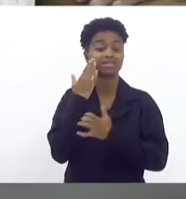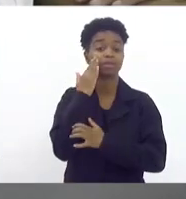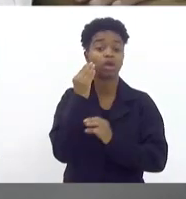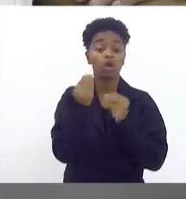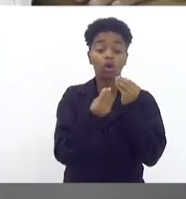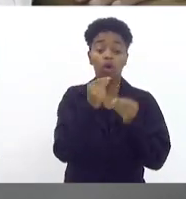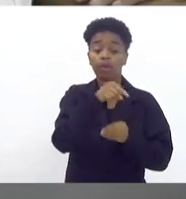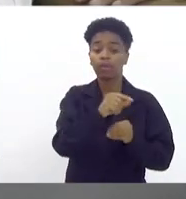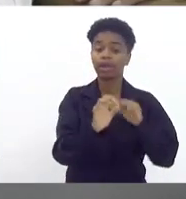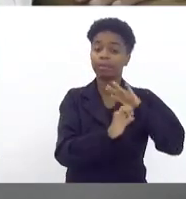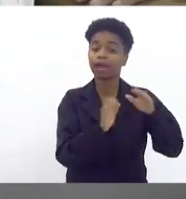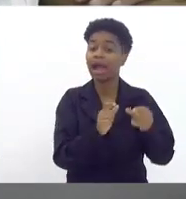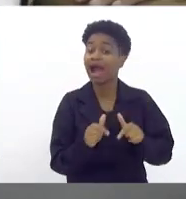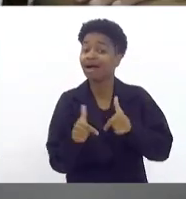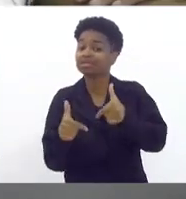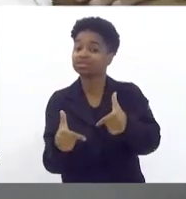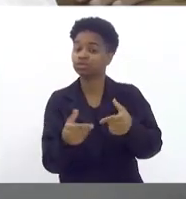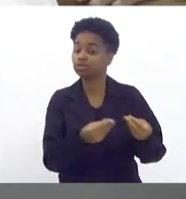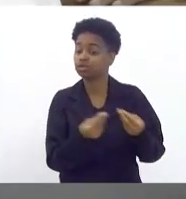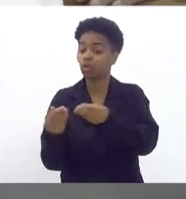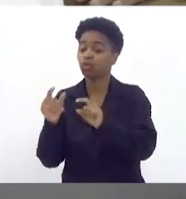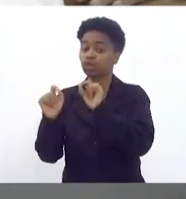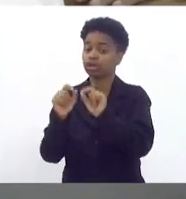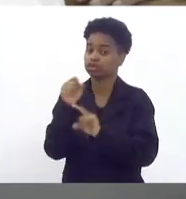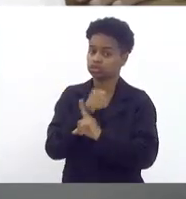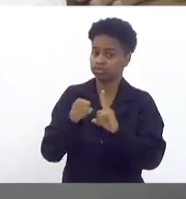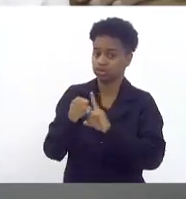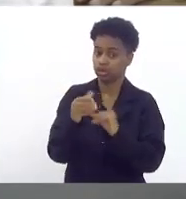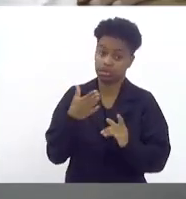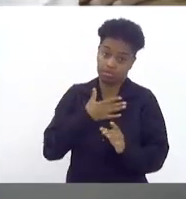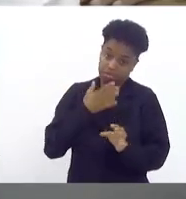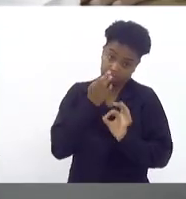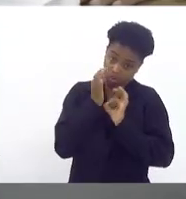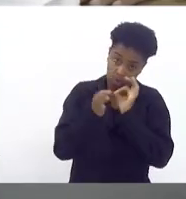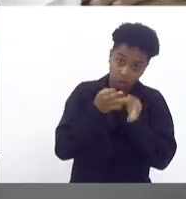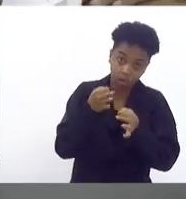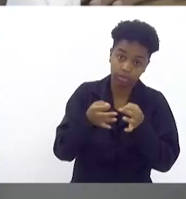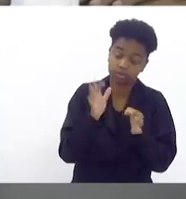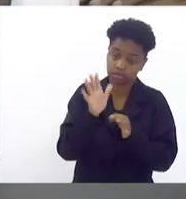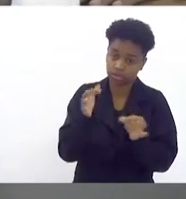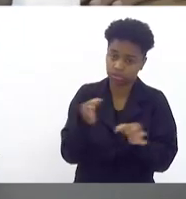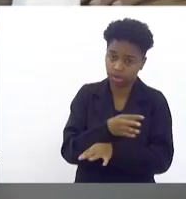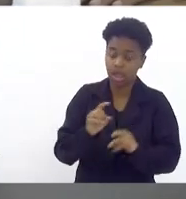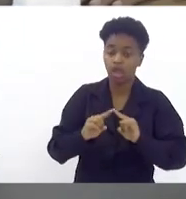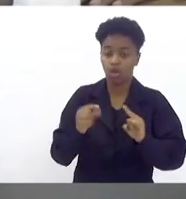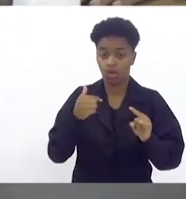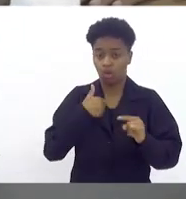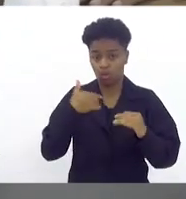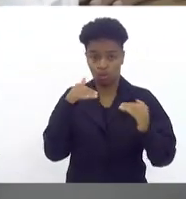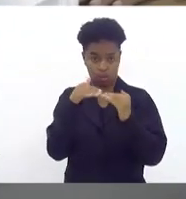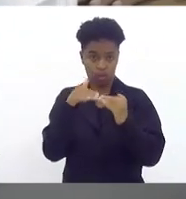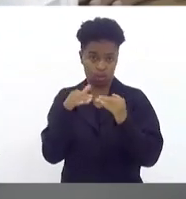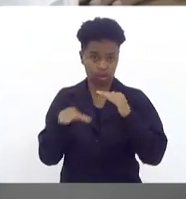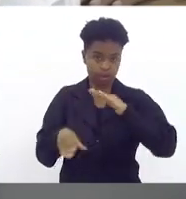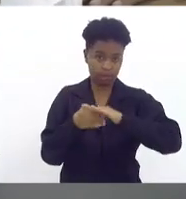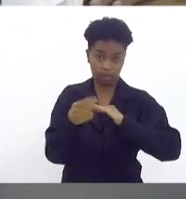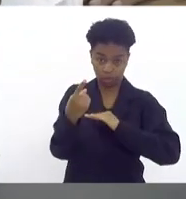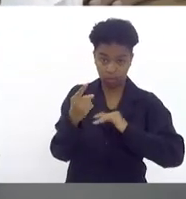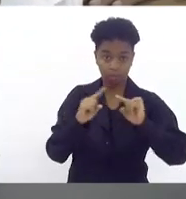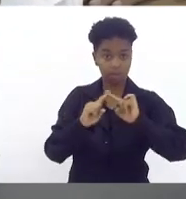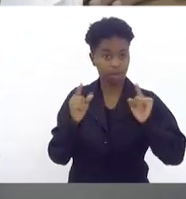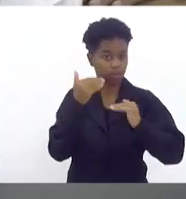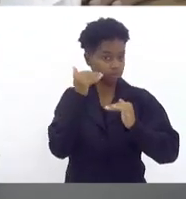isso deu para a sociedade. Pronto, eram essas observações. Portanto, eu concordo com a emenda 1 e discordo